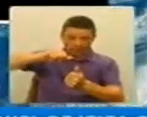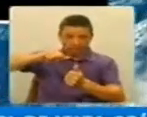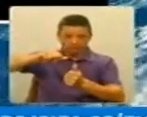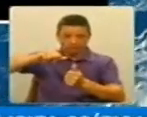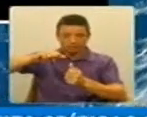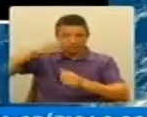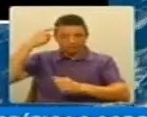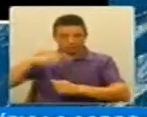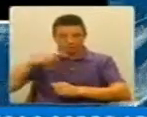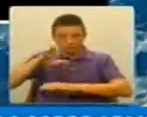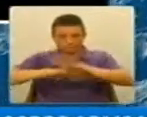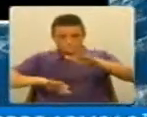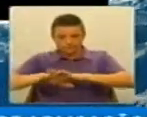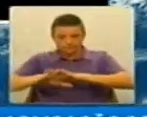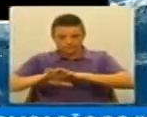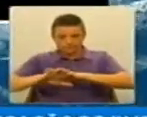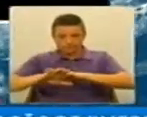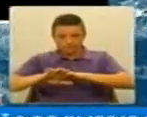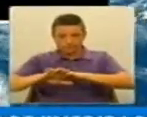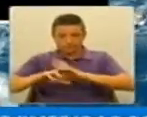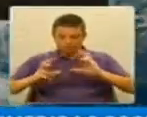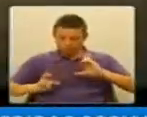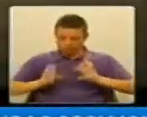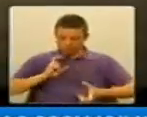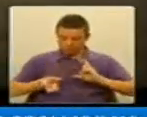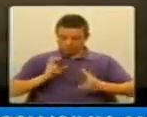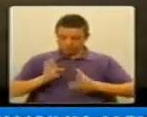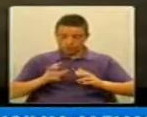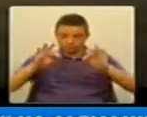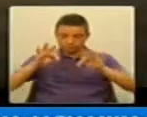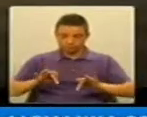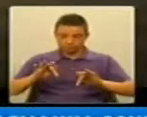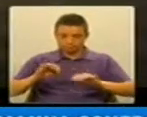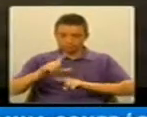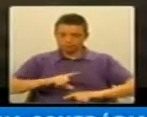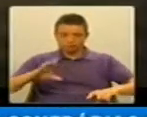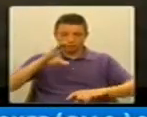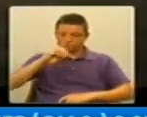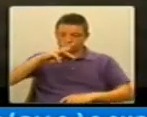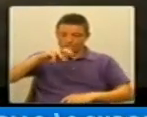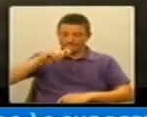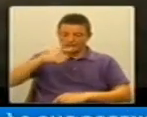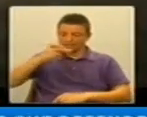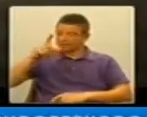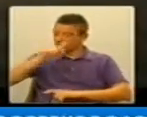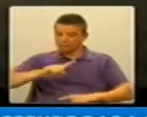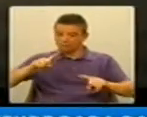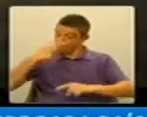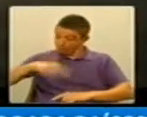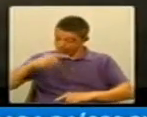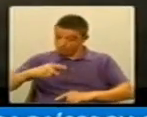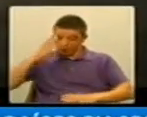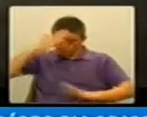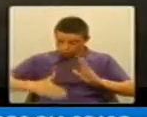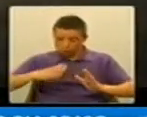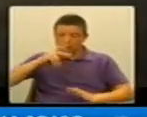que contribuiu para a extinção dos dinossauros foi com um asteroide e não com um cometa. E é muito difícil de tentar distinguir o que